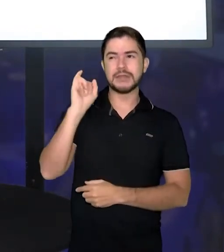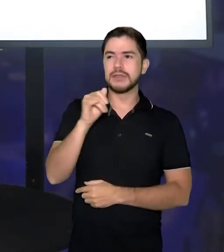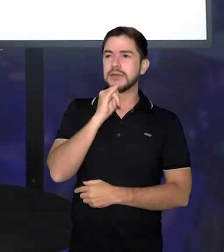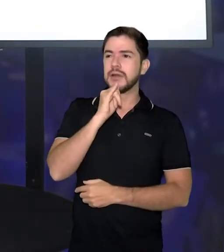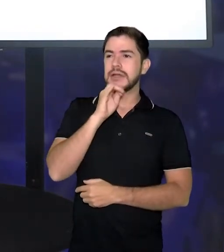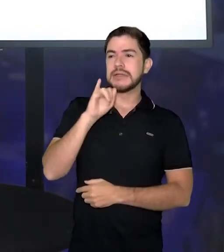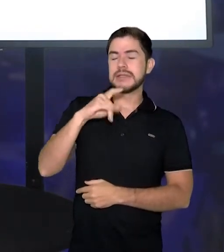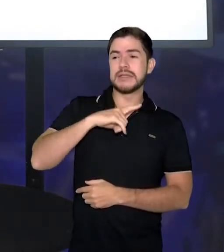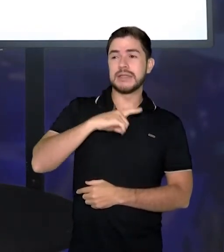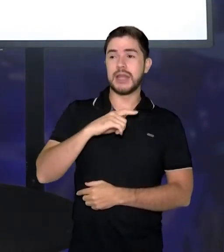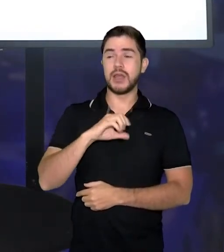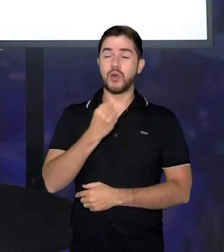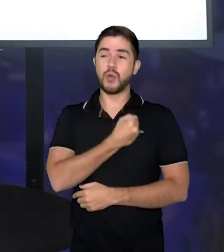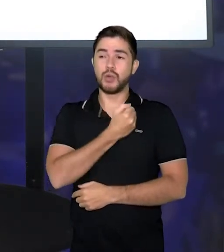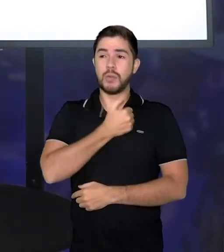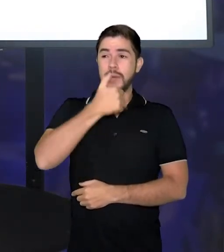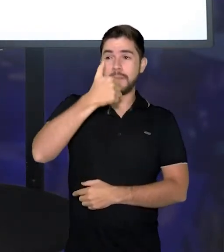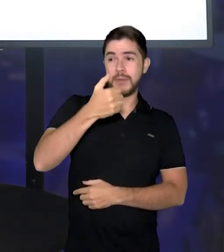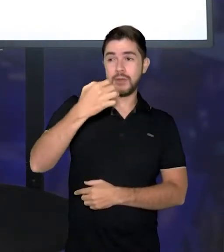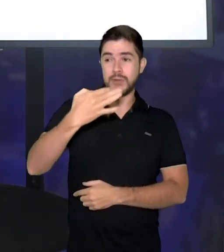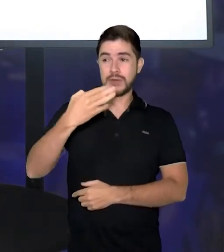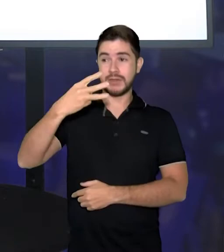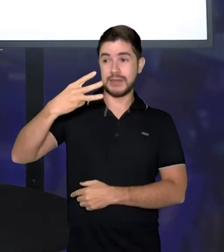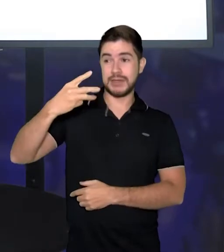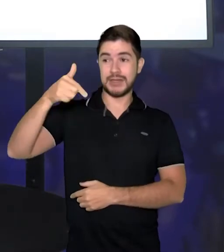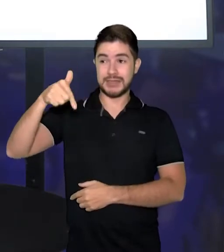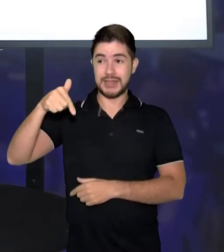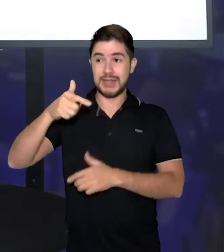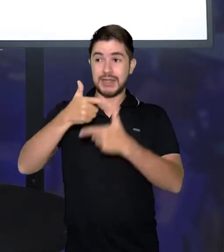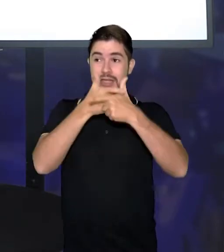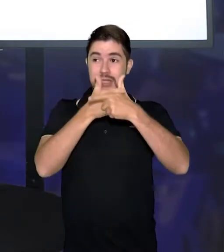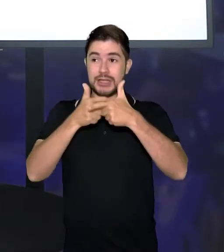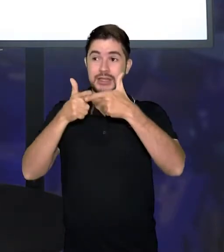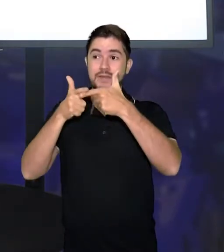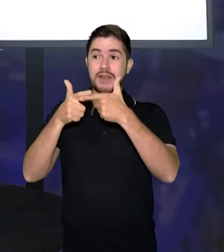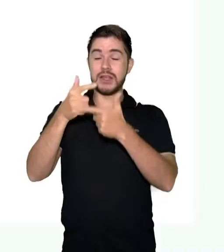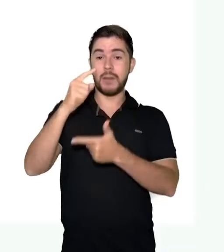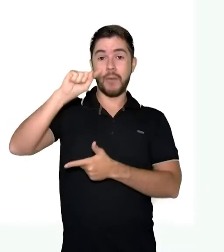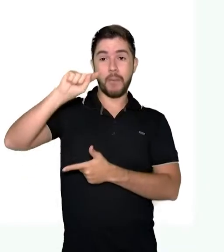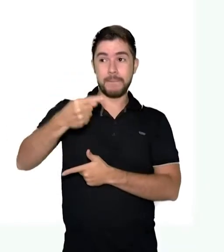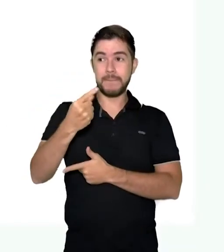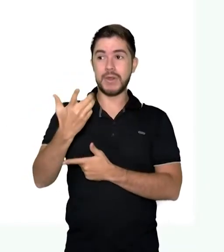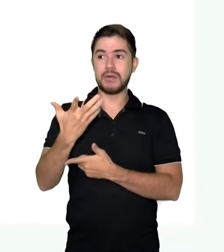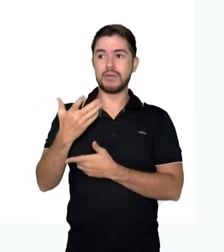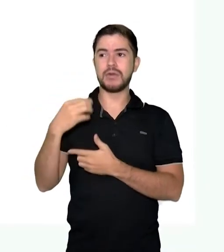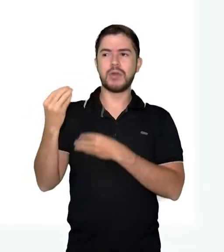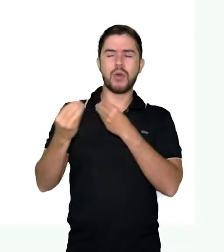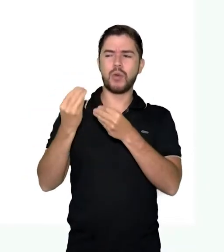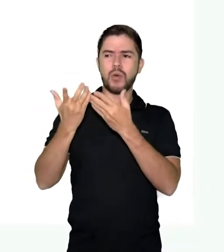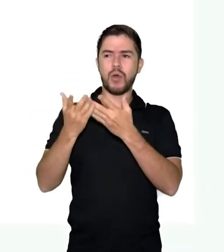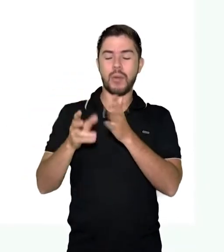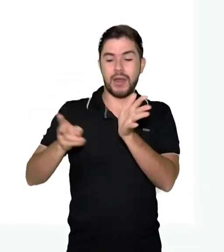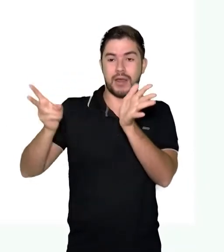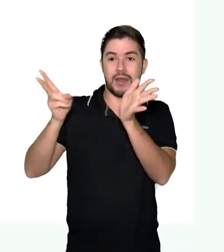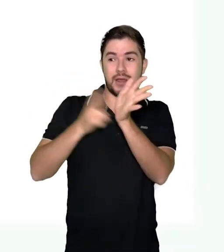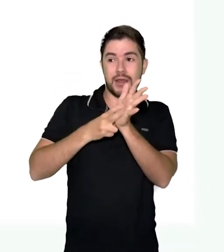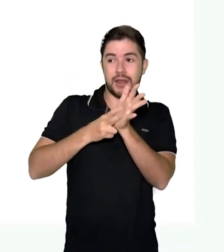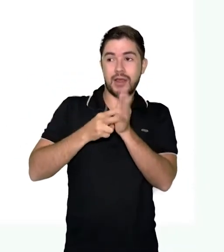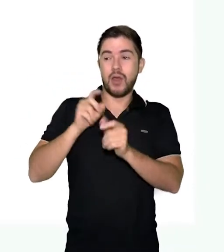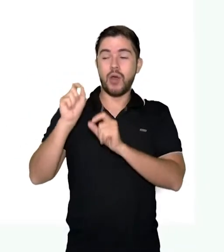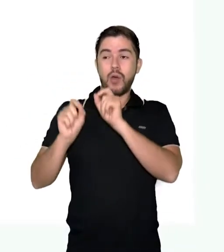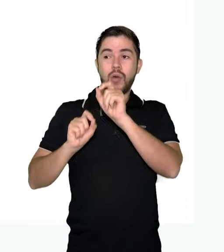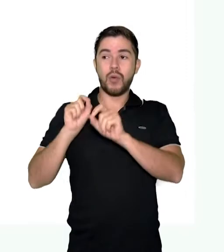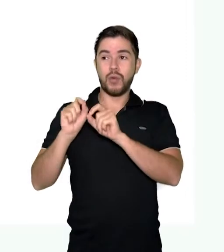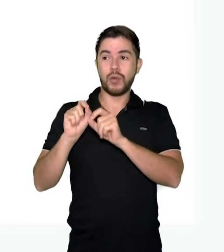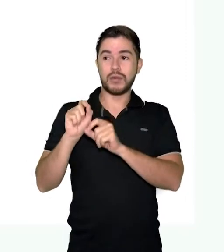número 1437 dividido por 1000, aí ele faz o quê? Ele imagina que